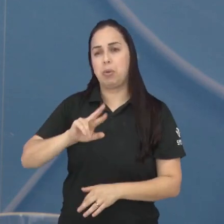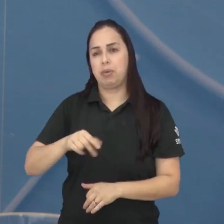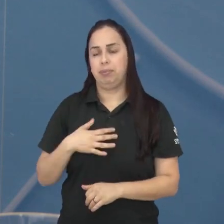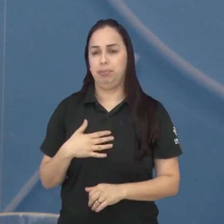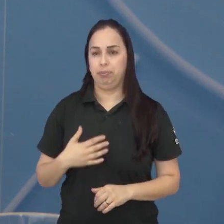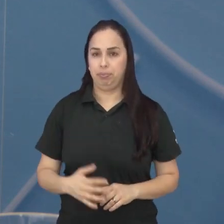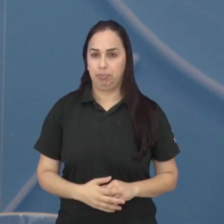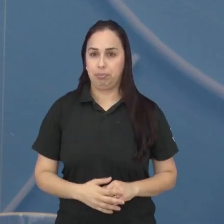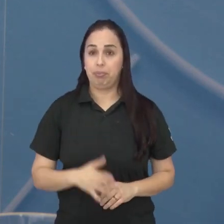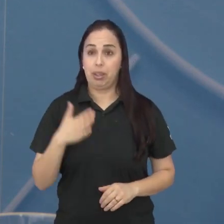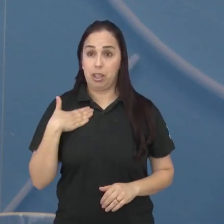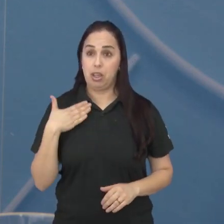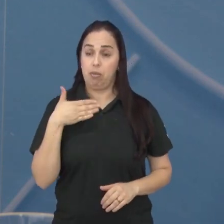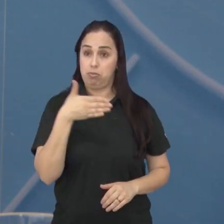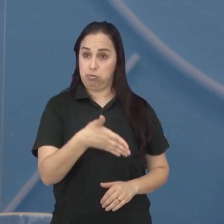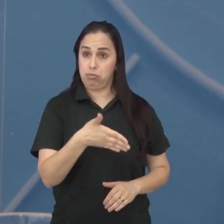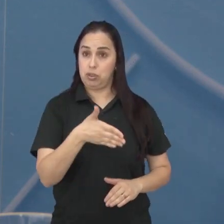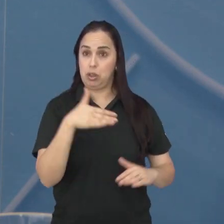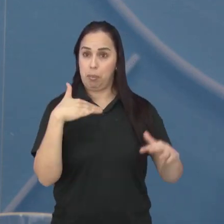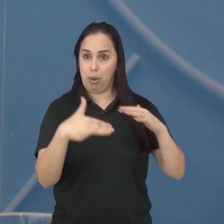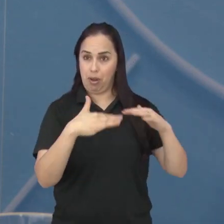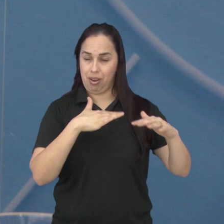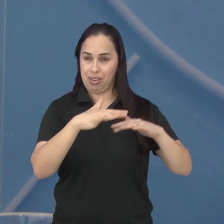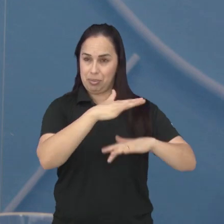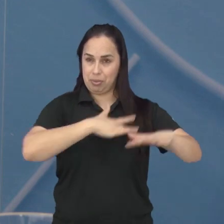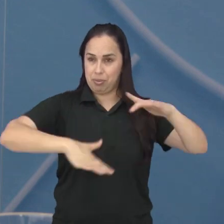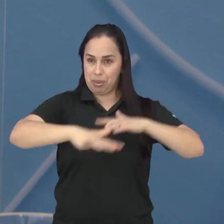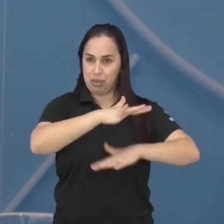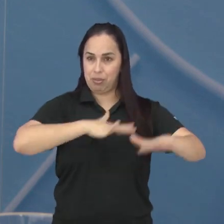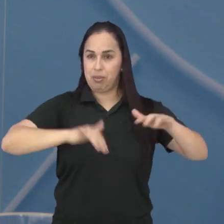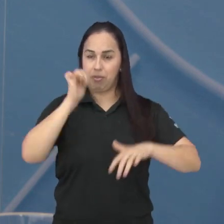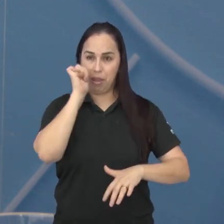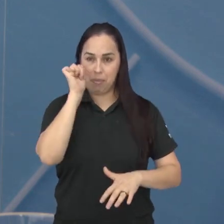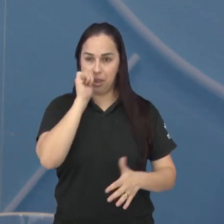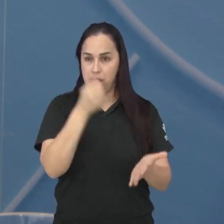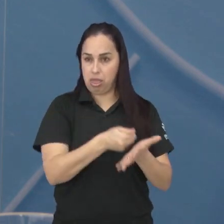Eu fui parar no movimento feminista, apesar de eu ser estudiosa,